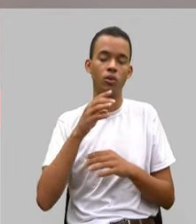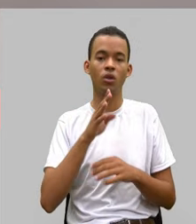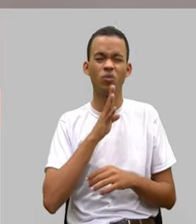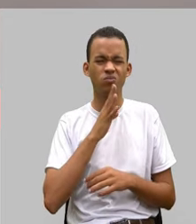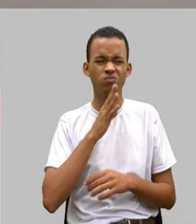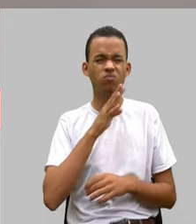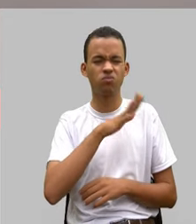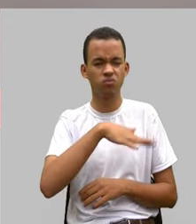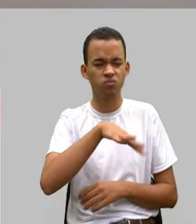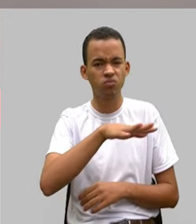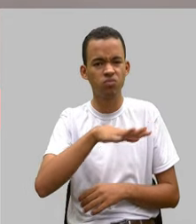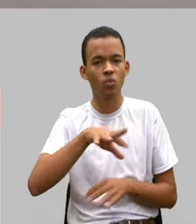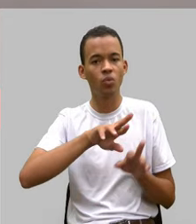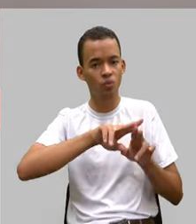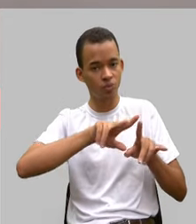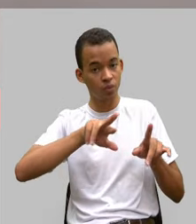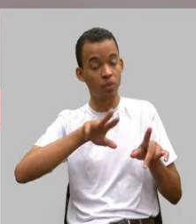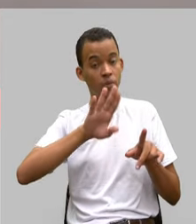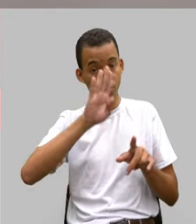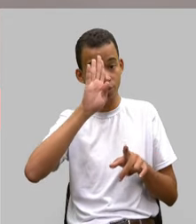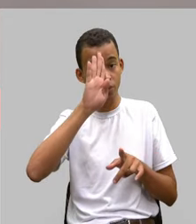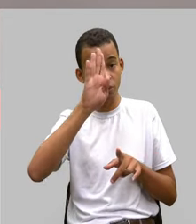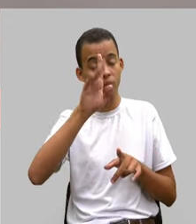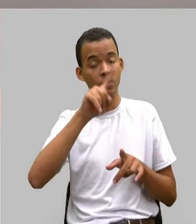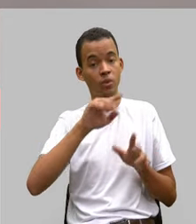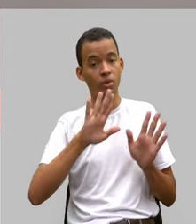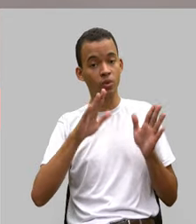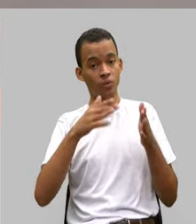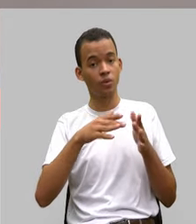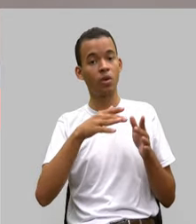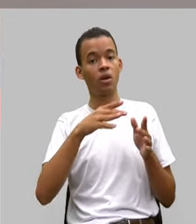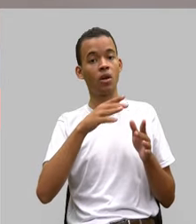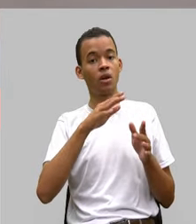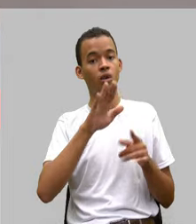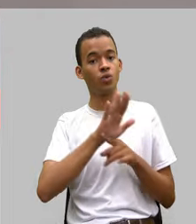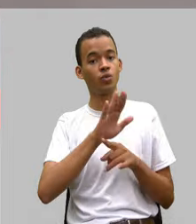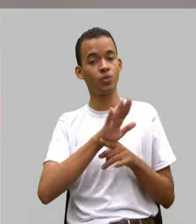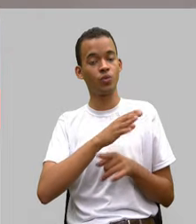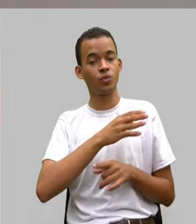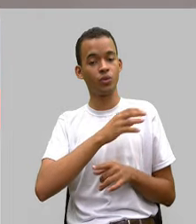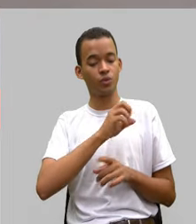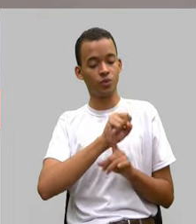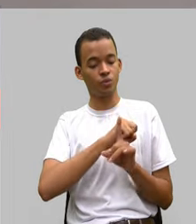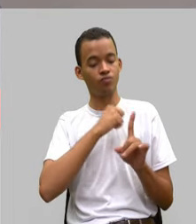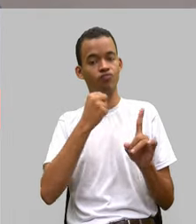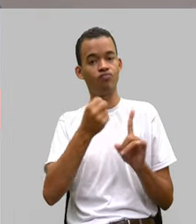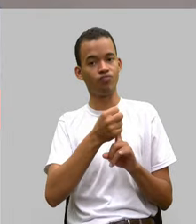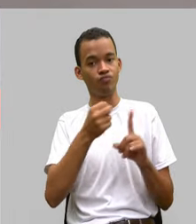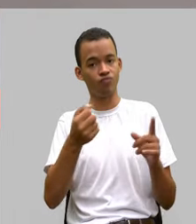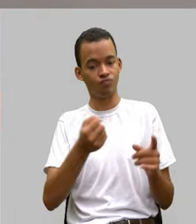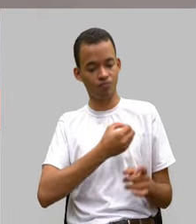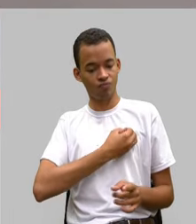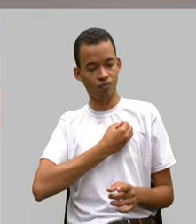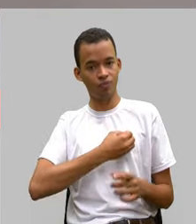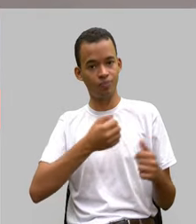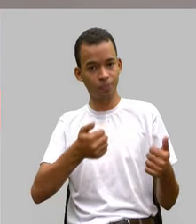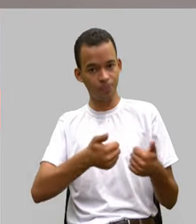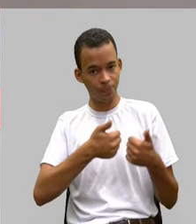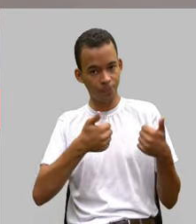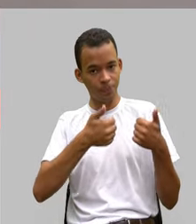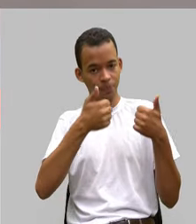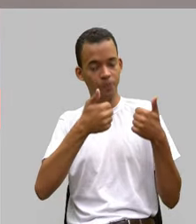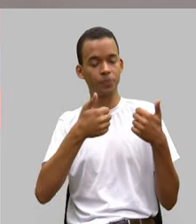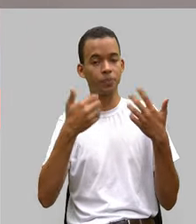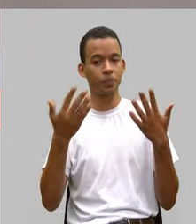naquelas onde vai gerar melhoria na qualidade de vida da população Então nesse sentido as